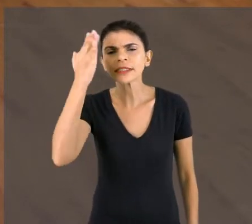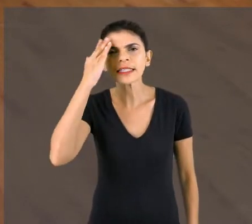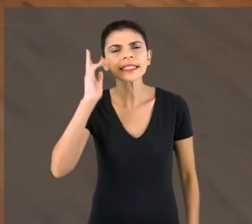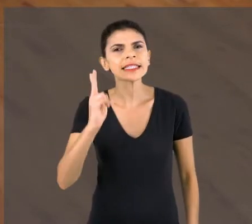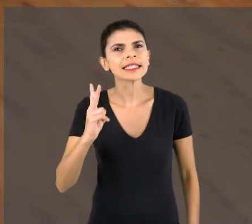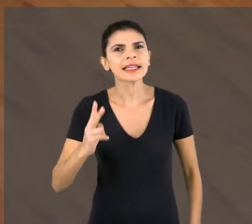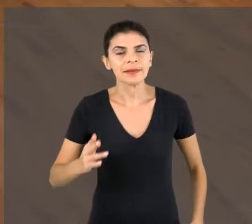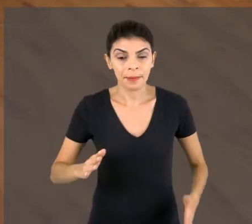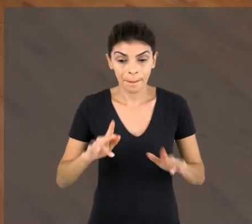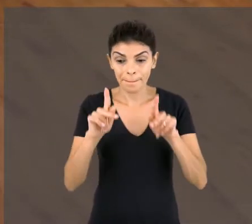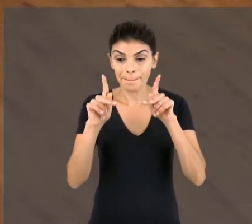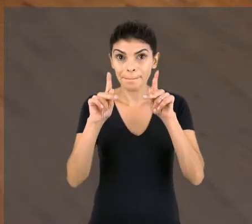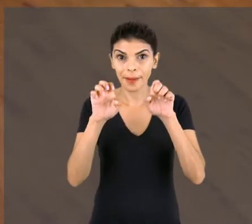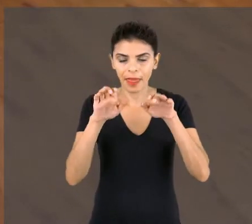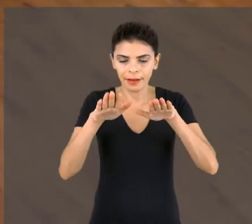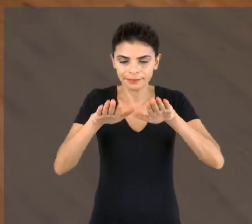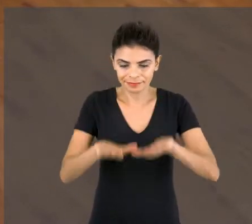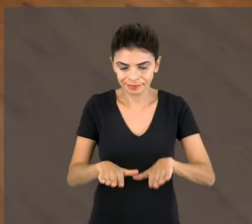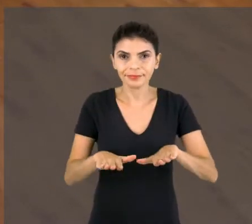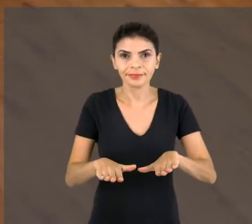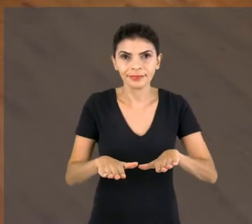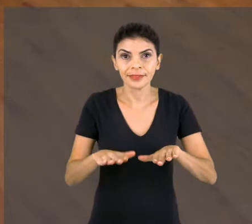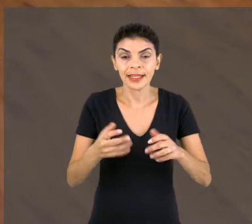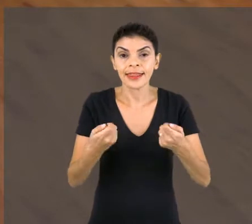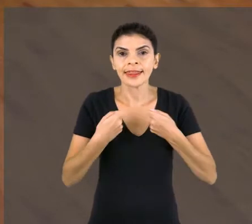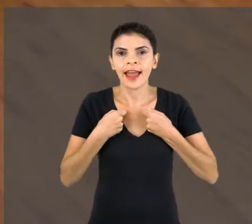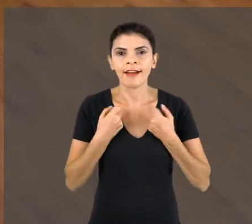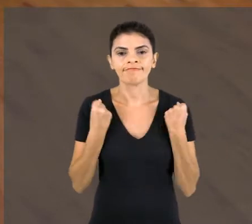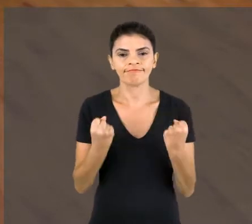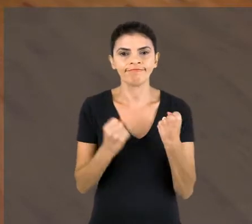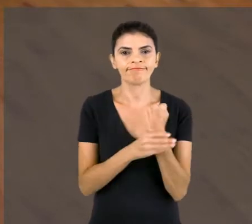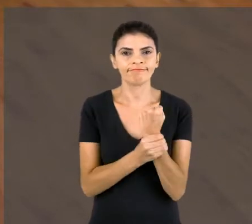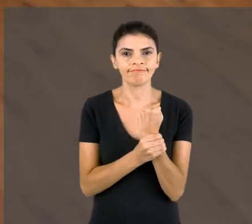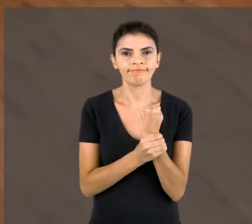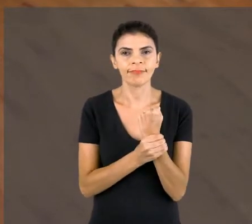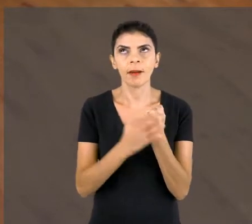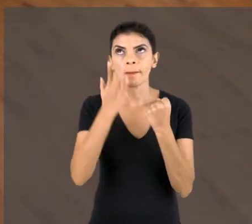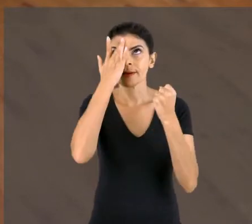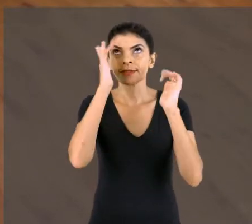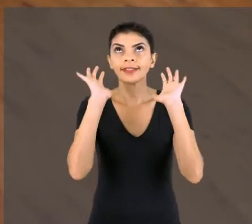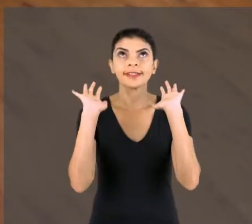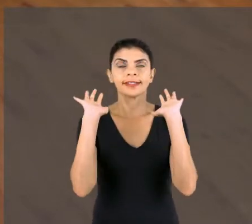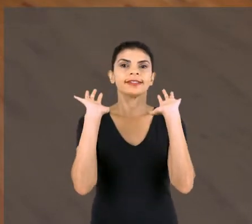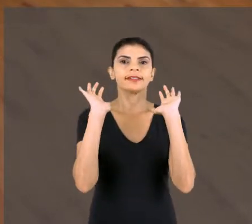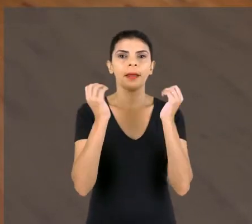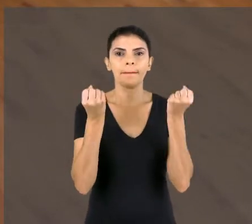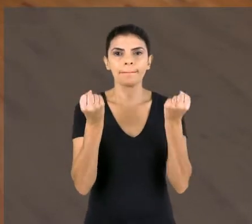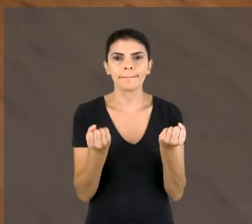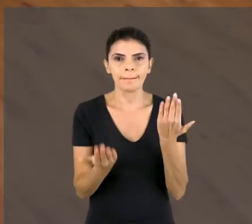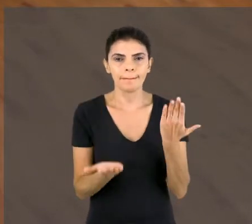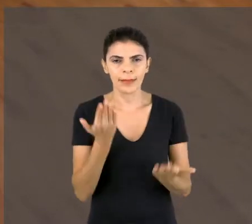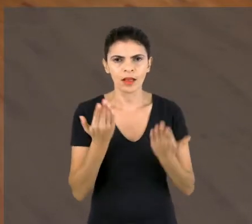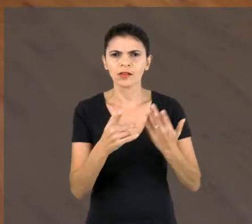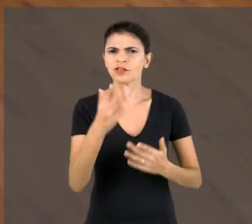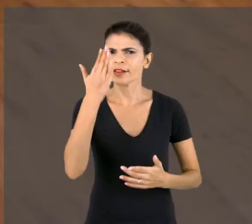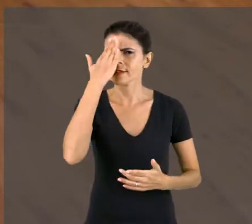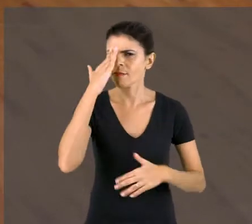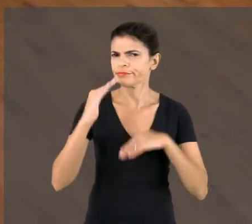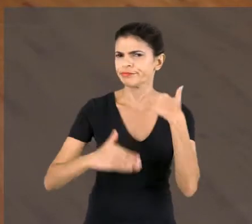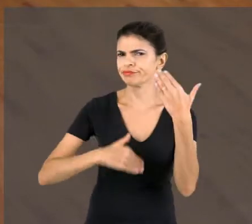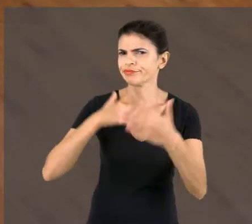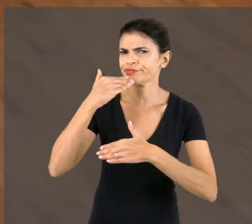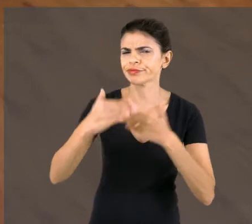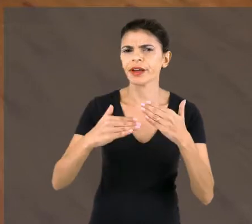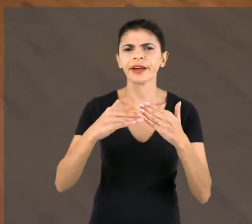você apoie as solas do pé no chão, porque isso aqui vai te dar mais estabilidade na hora de receber o peso da volante. Se você já tem um nível um pouco